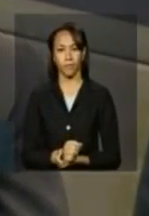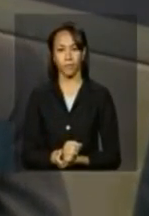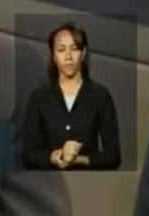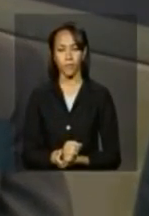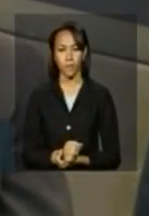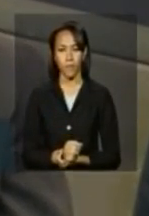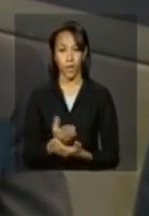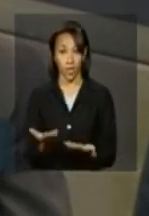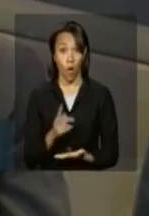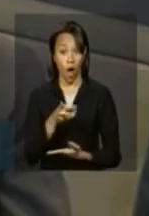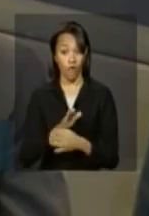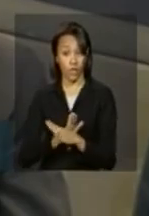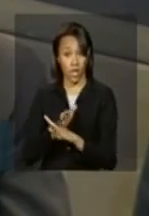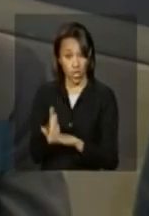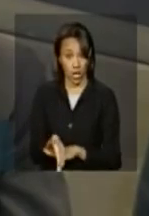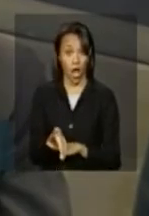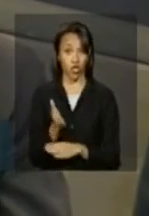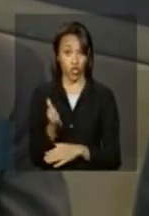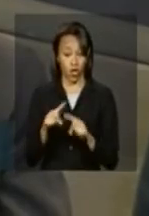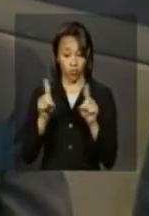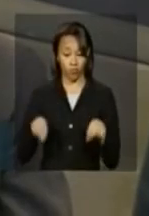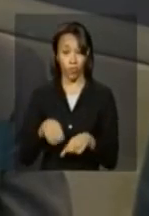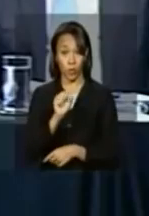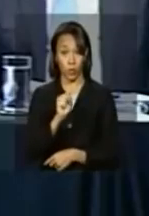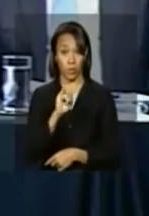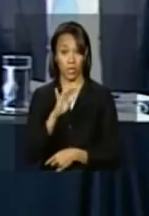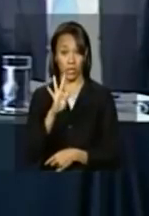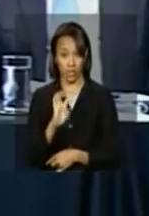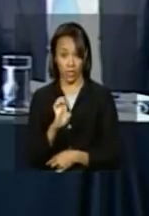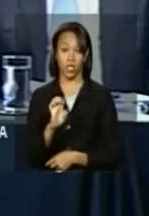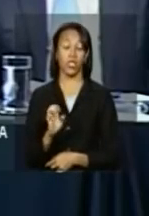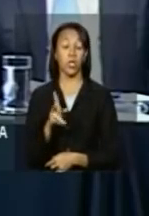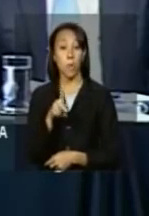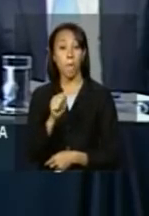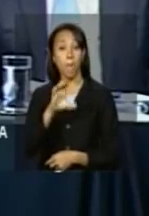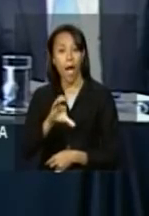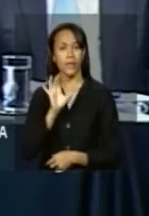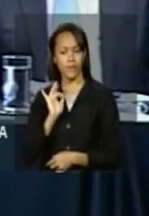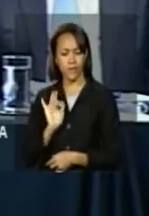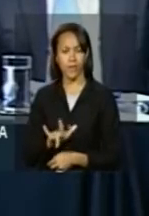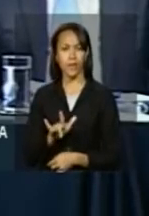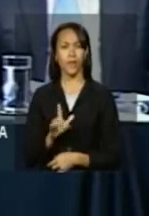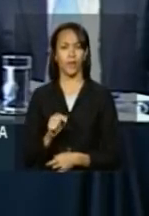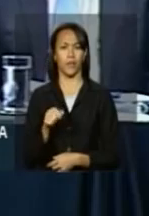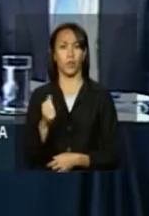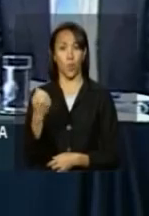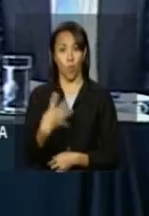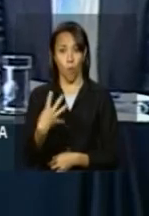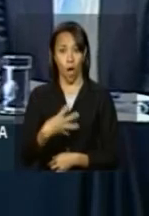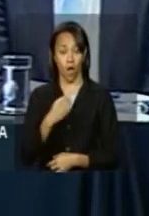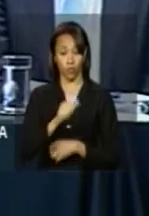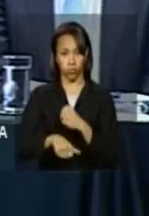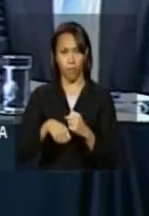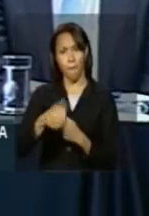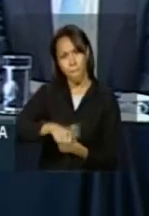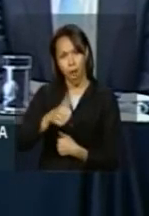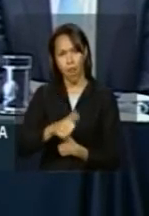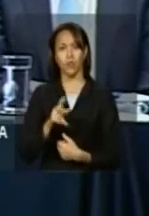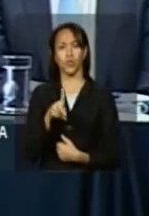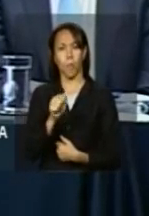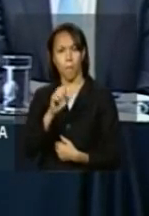Então, ao entrar aqui no site do PAC, basta entrar, clicar na divulgação do quarto balanço, nós teremos lá